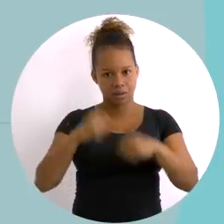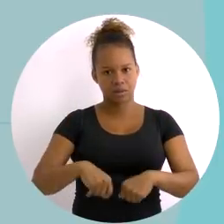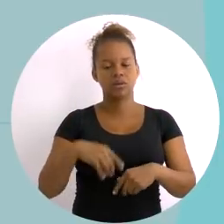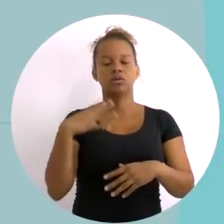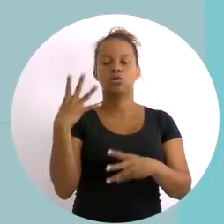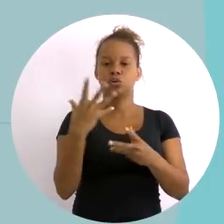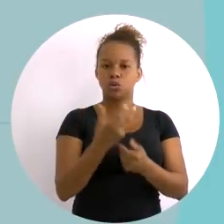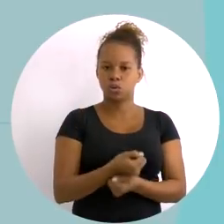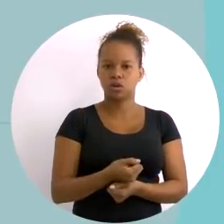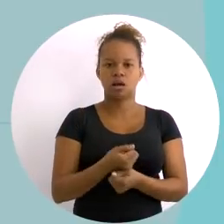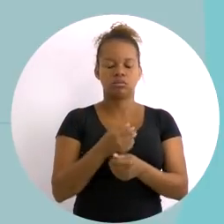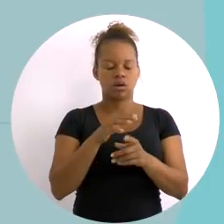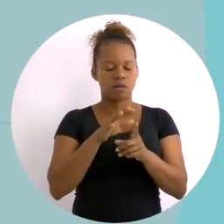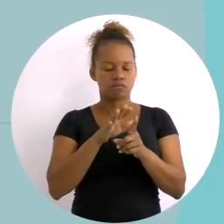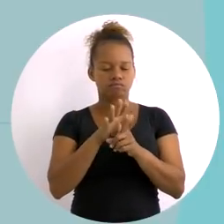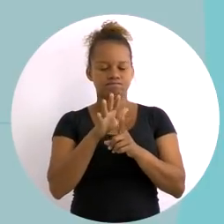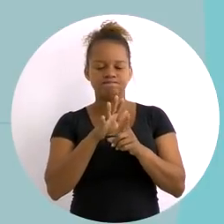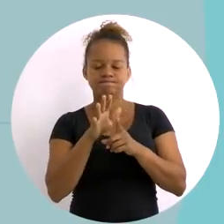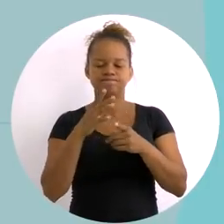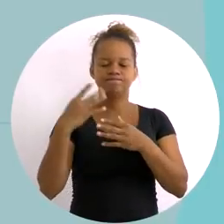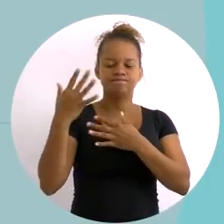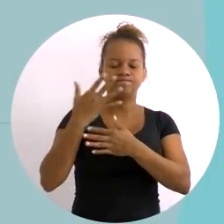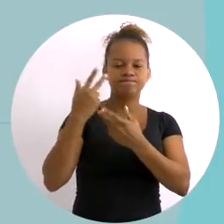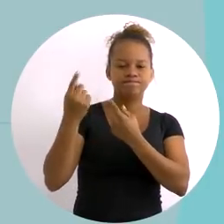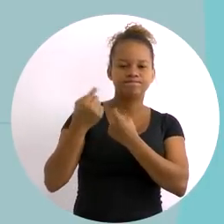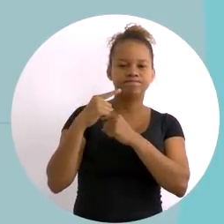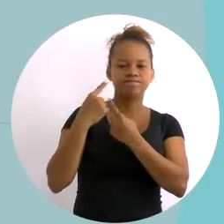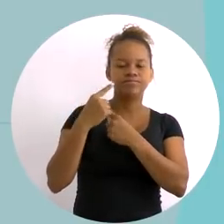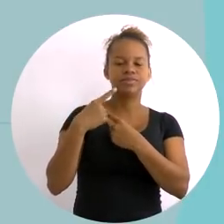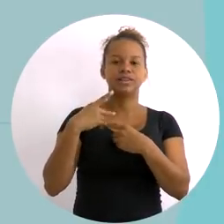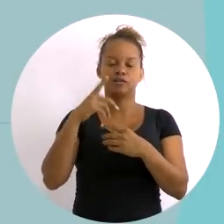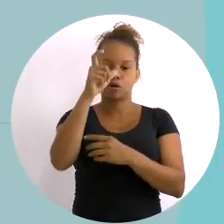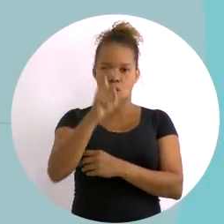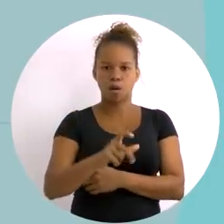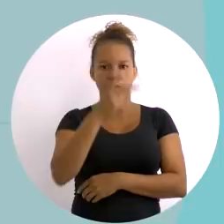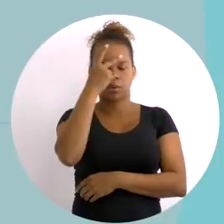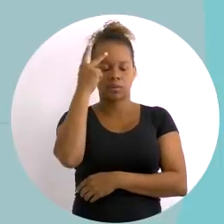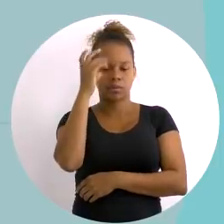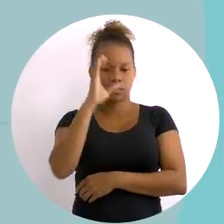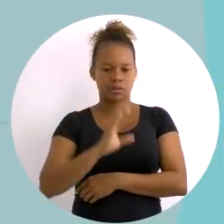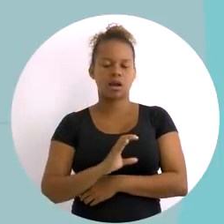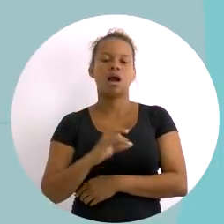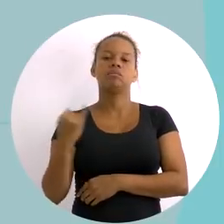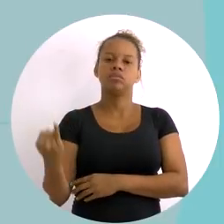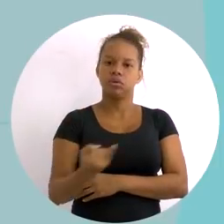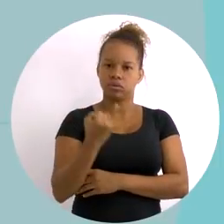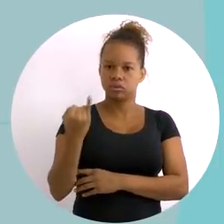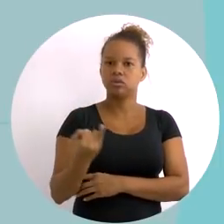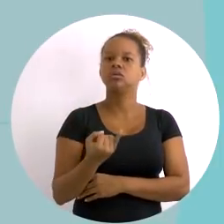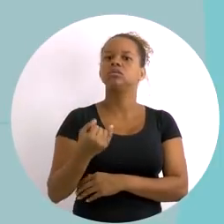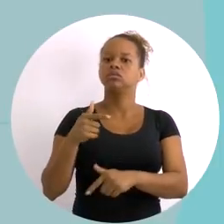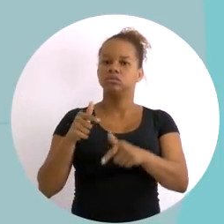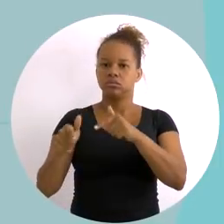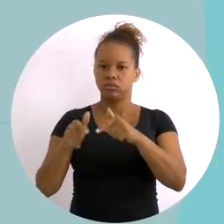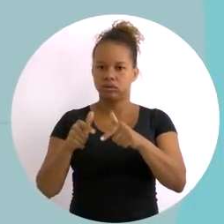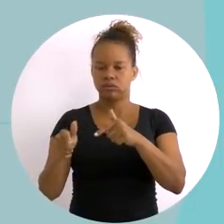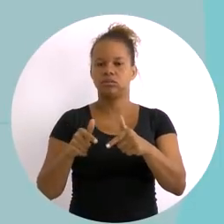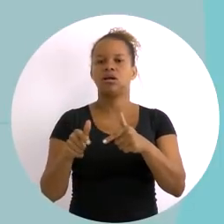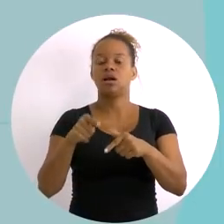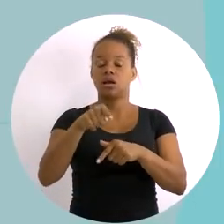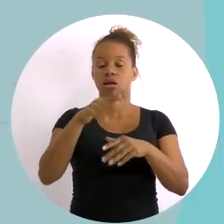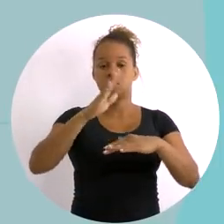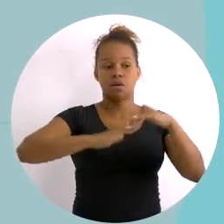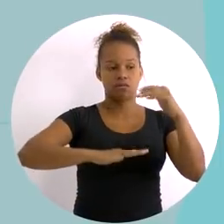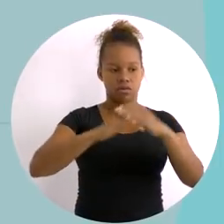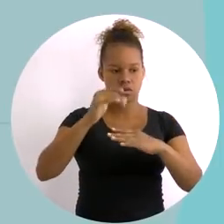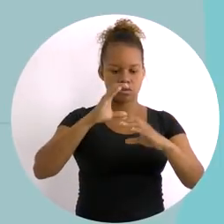tratou sobre as influências da comunicação no comportamento das pessoas, a importância que o mercado dá àqueles